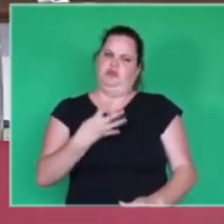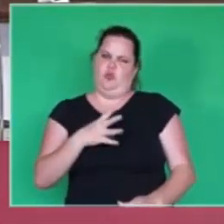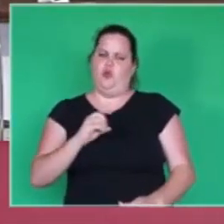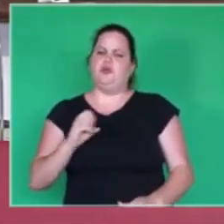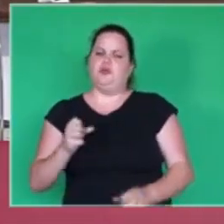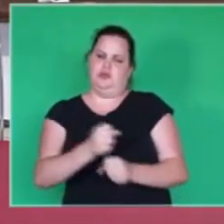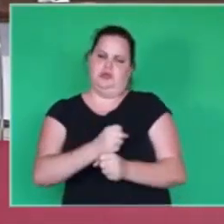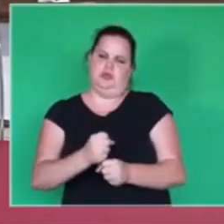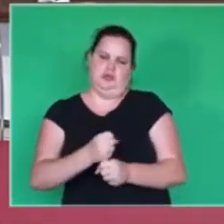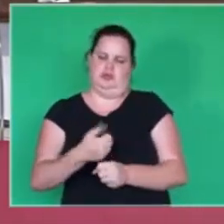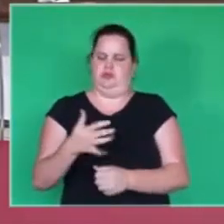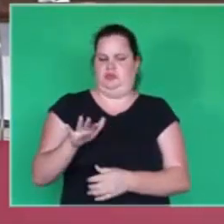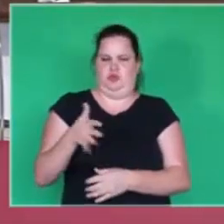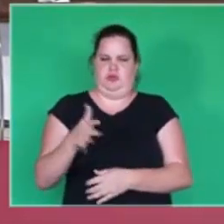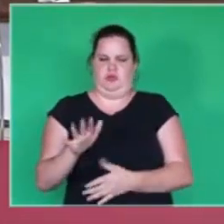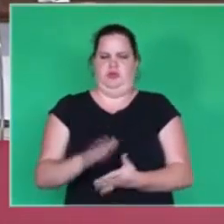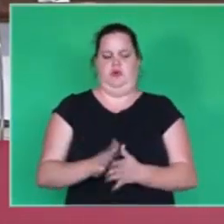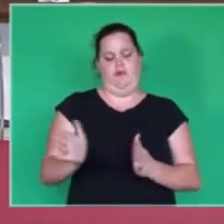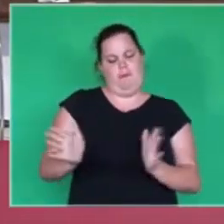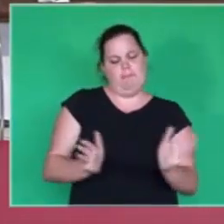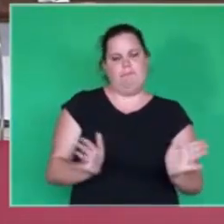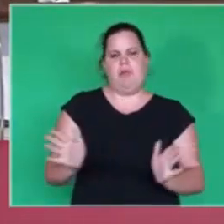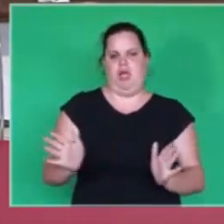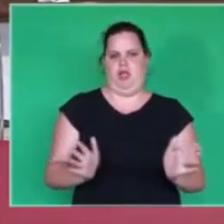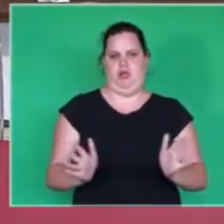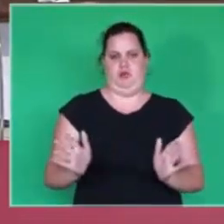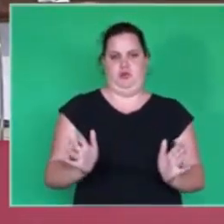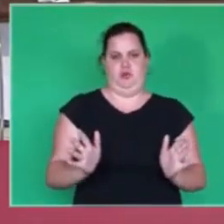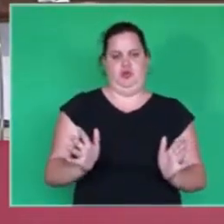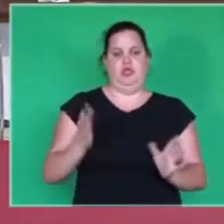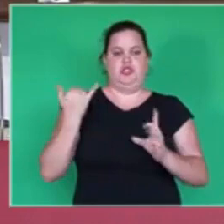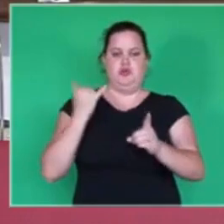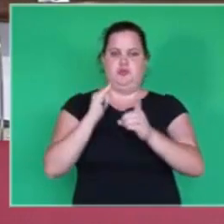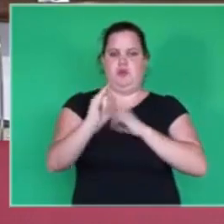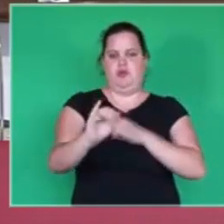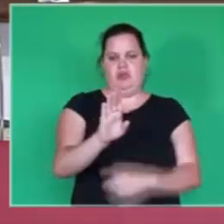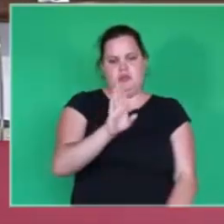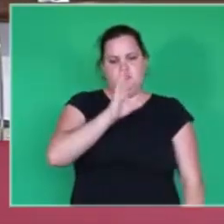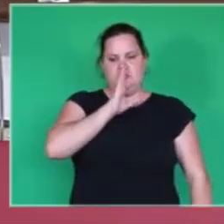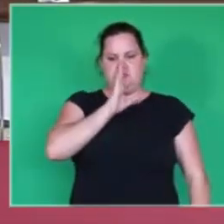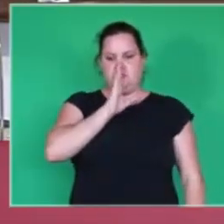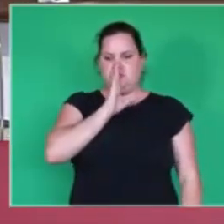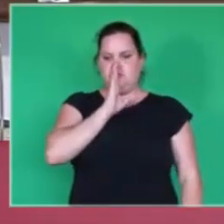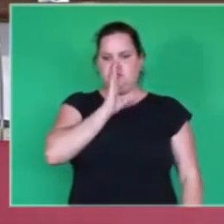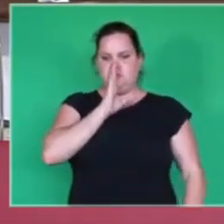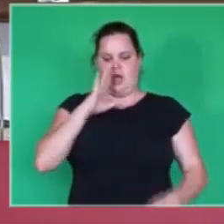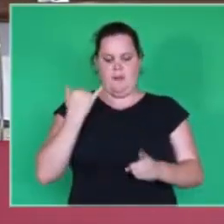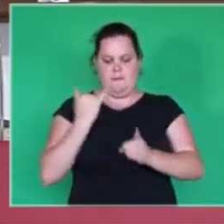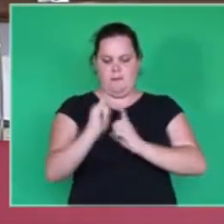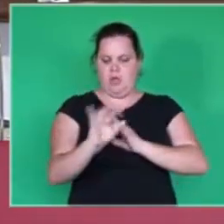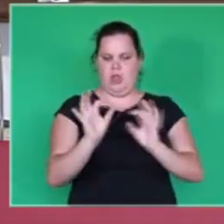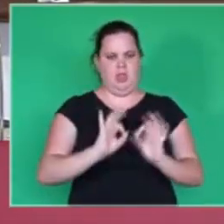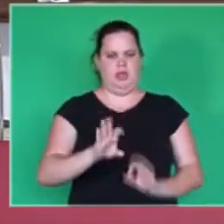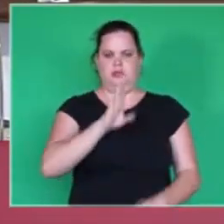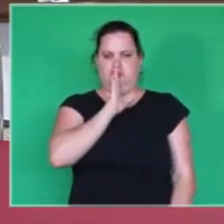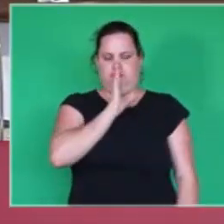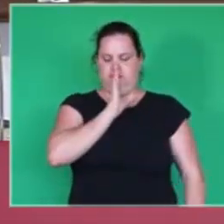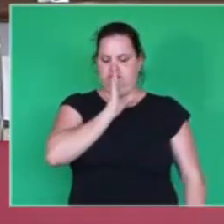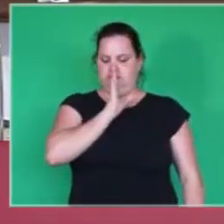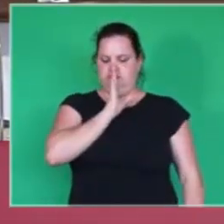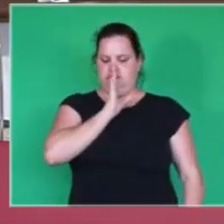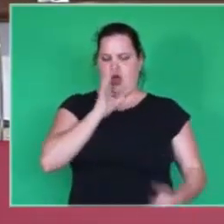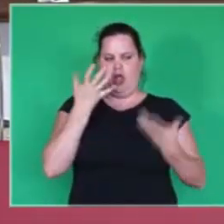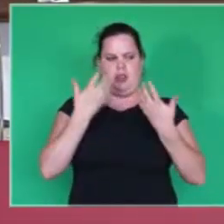foi o período interbíblico, o silêncio dos profetas. Os profetas pararam de falar, deixaram de ouvir a voz do